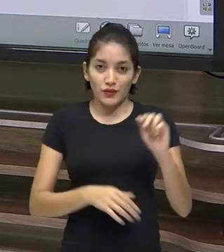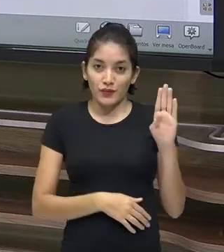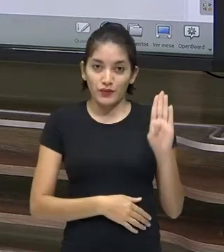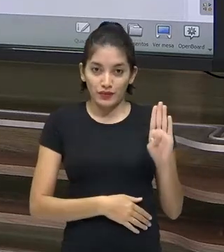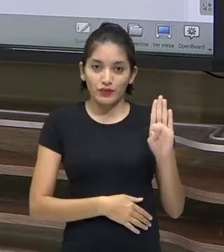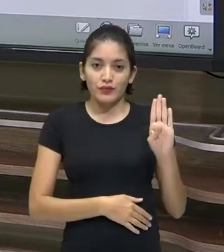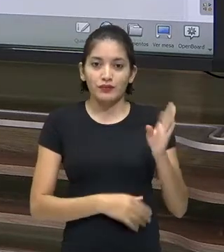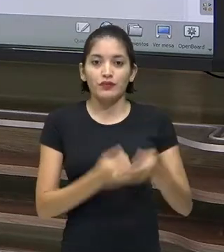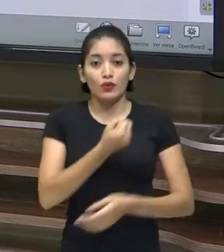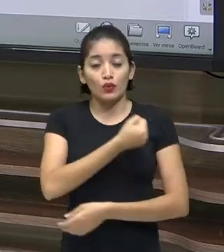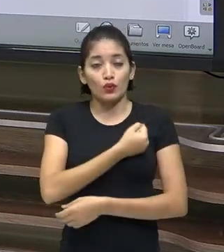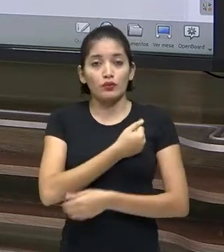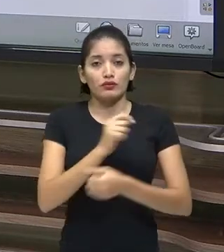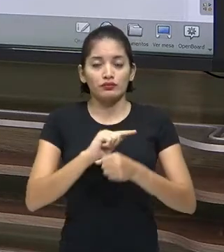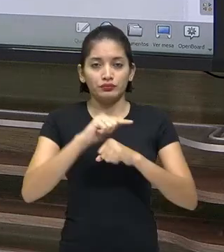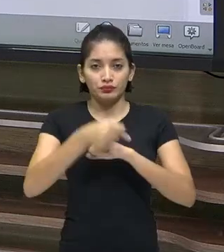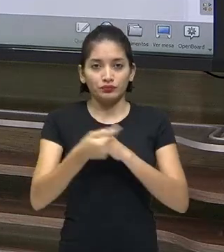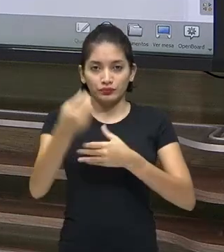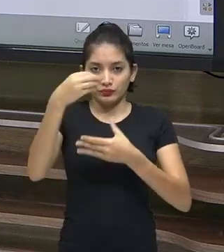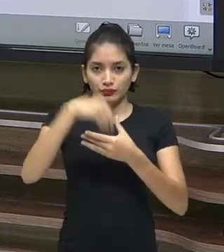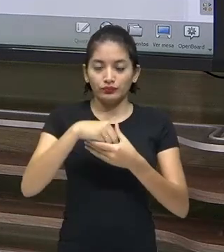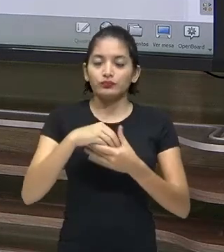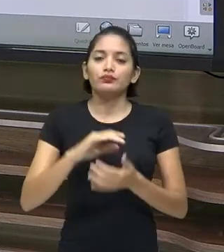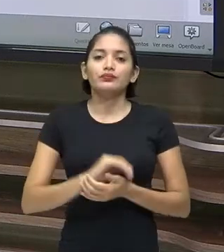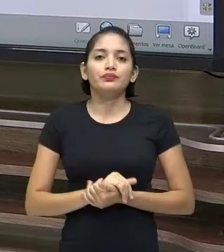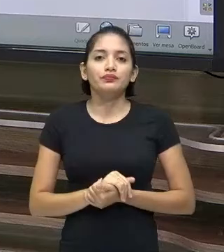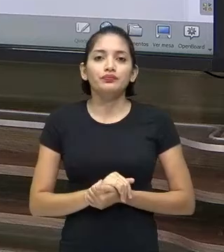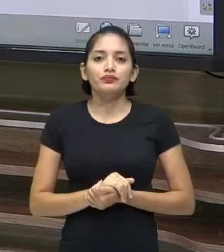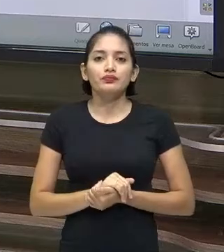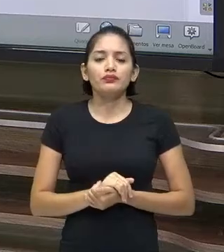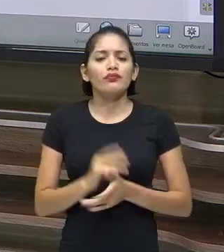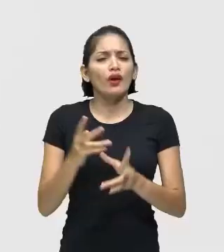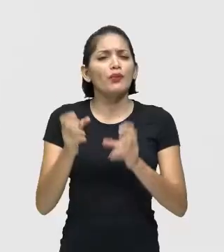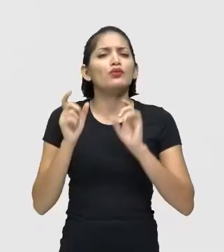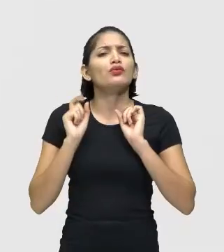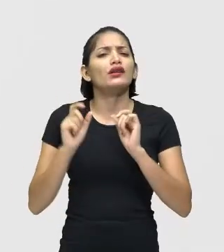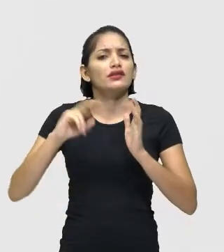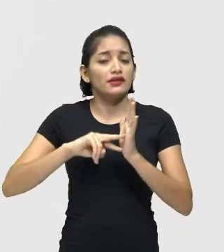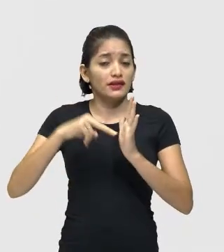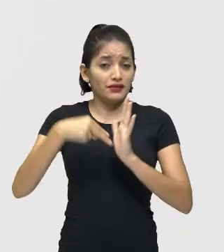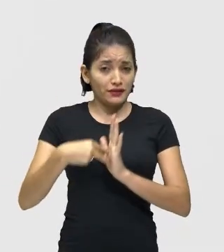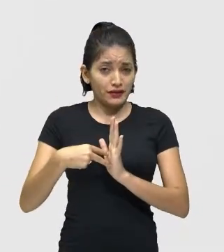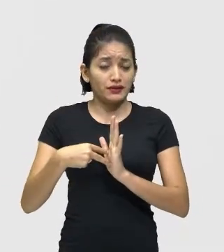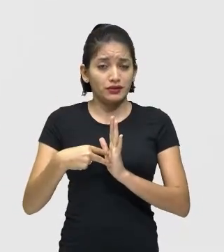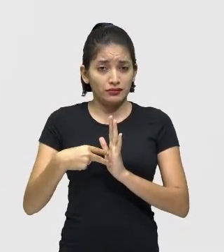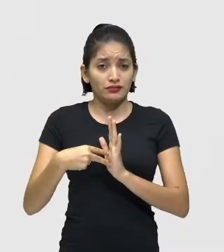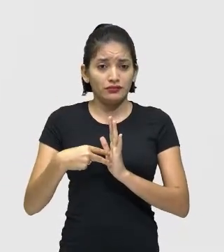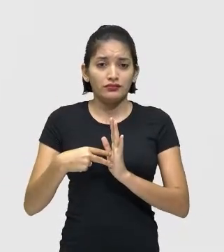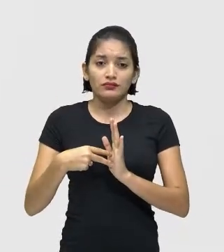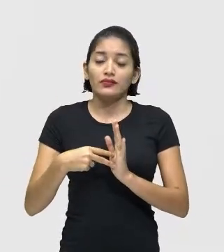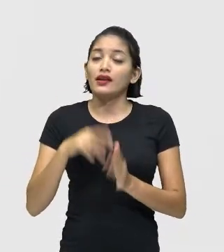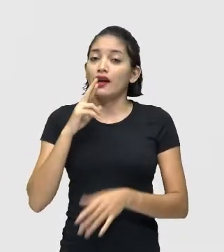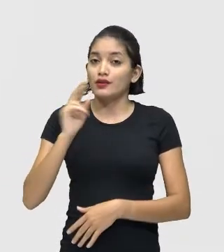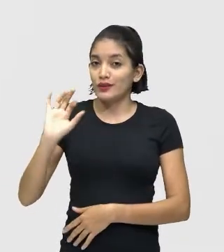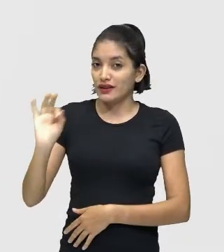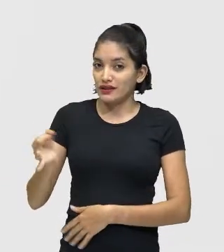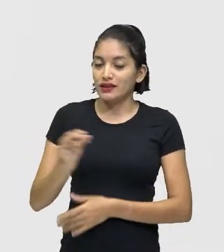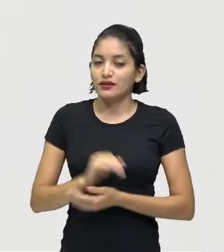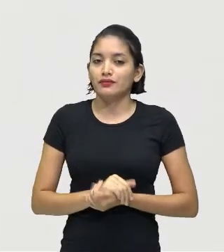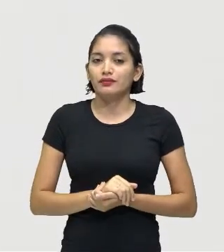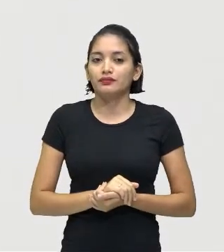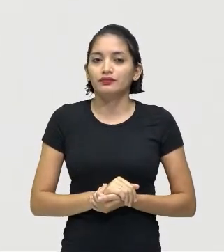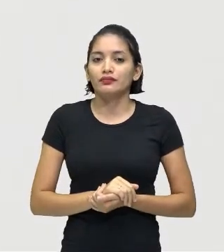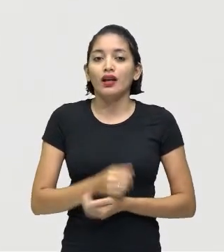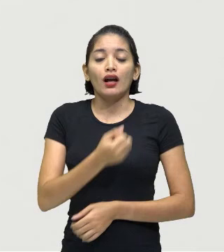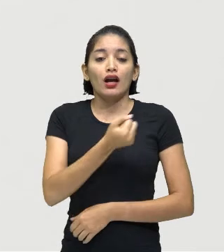número atômico. Então, a gente observou aqui na nossa aula o que é o número atômico, que realmente é a nossa alternativa correta. O número